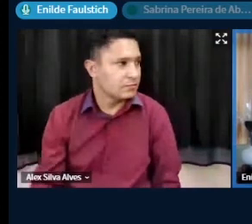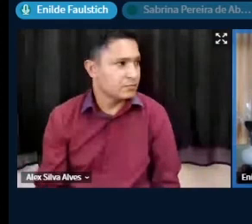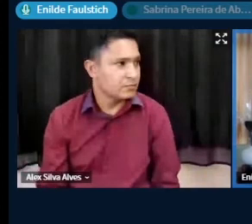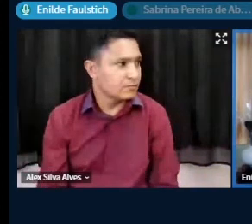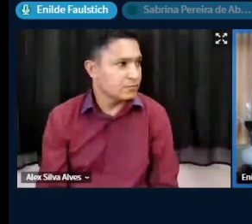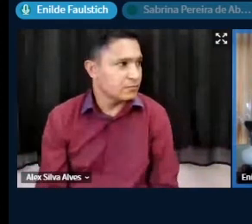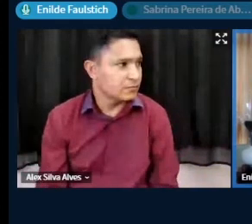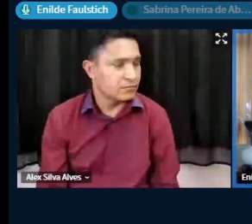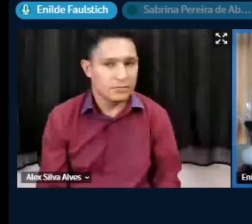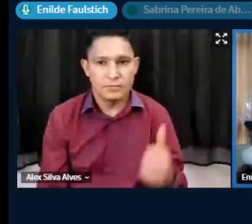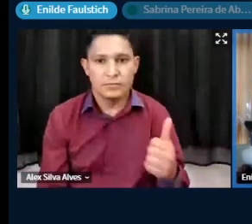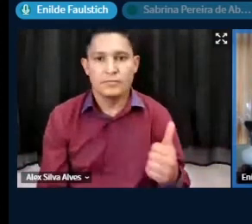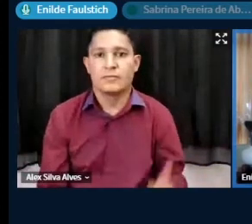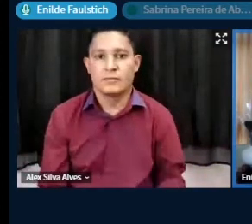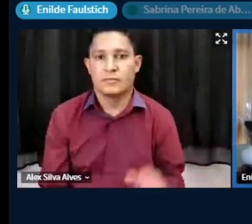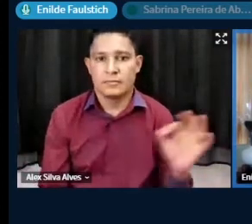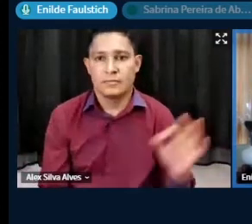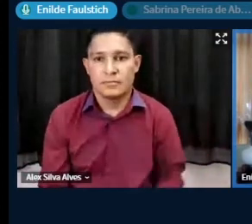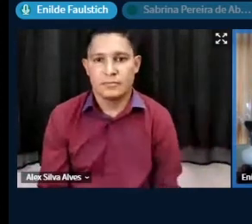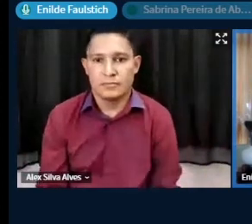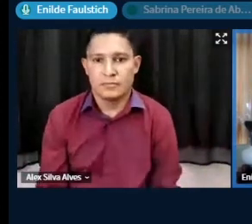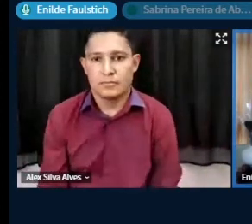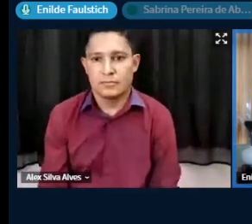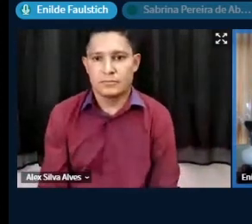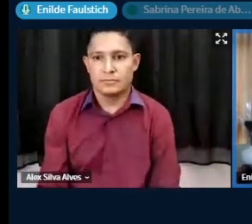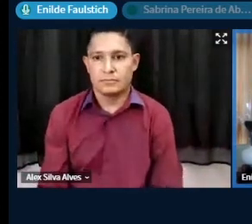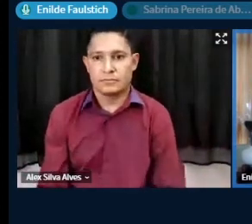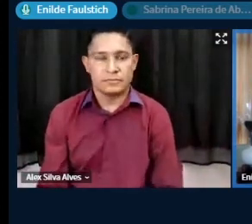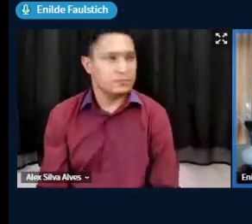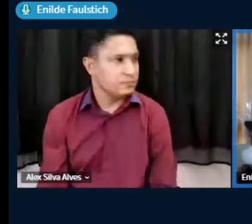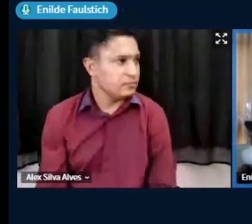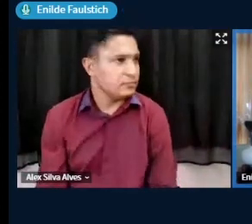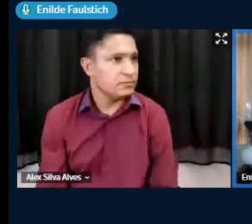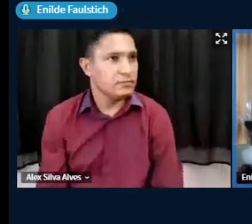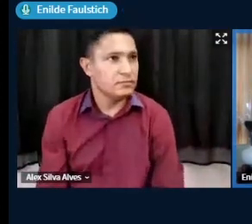chamada dos alunos da pós.